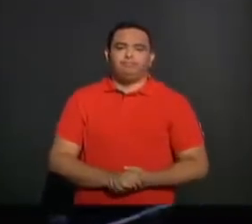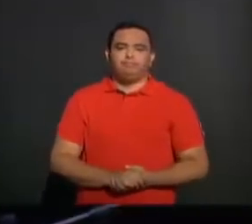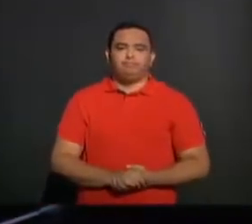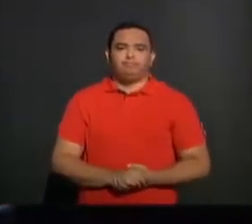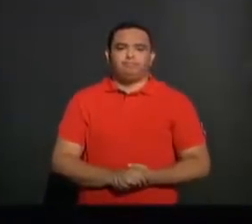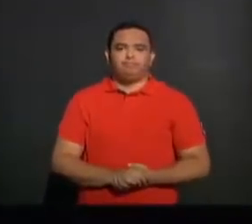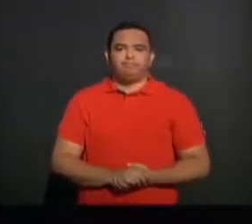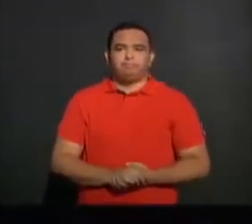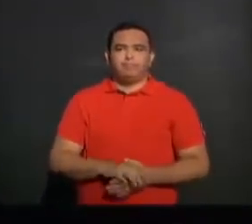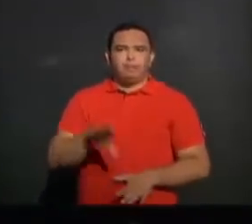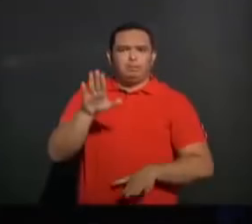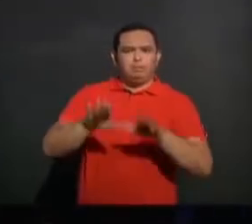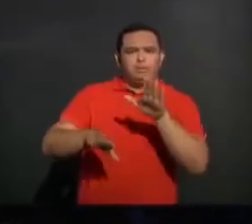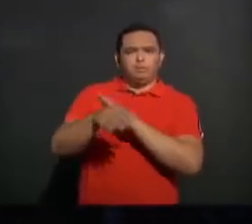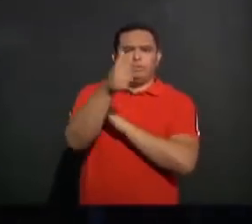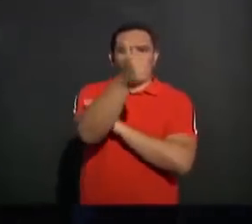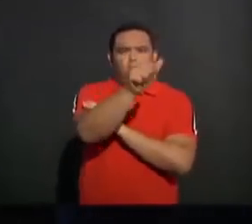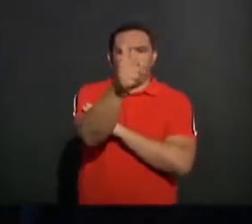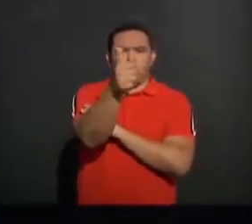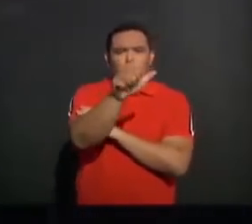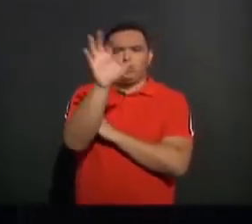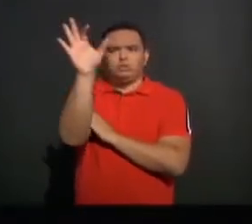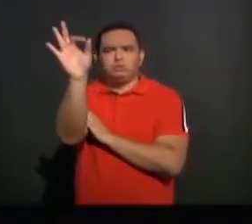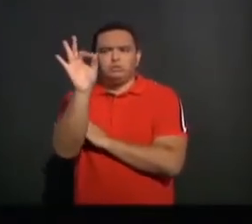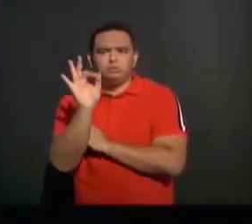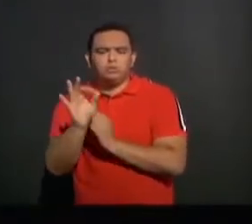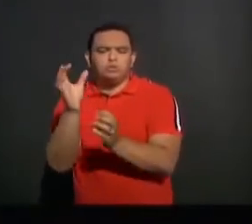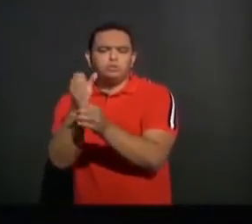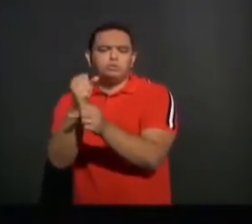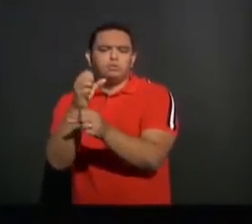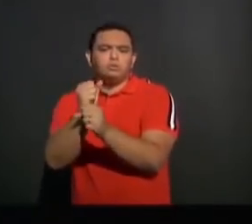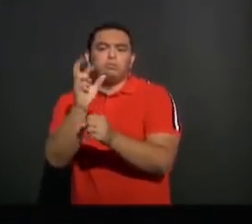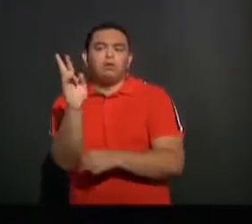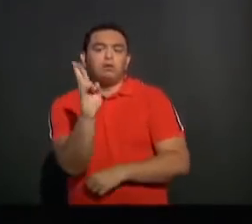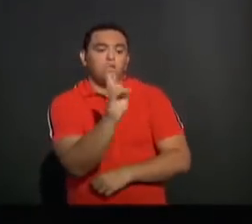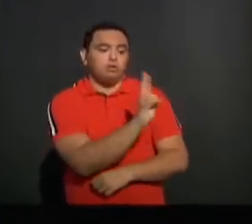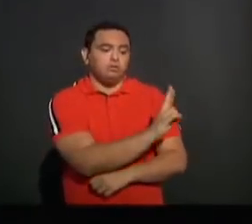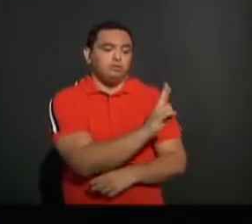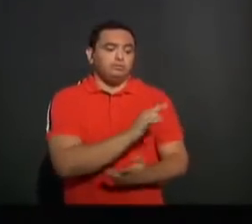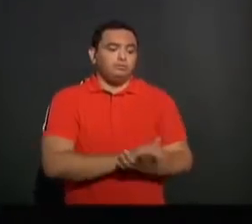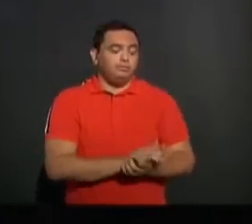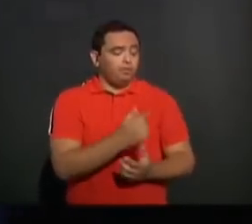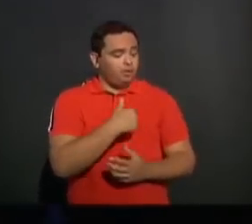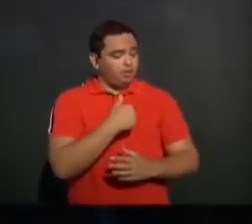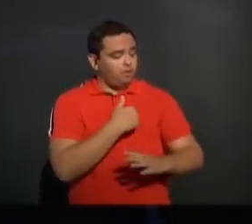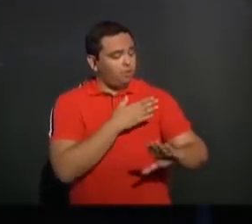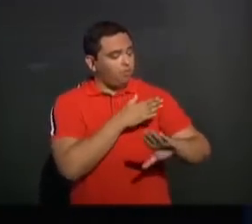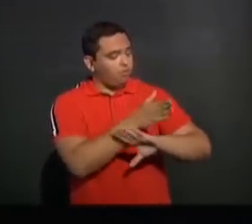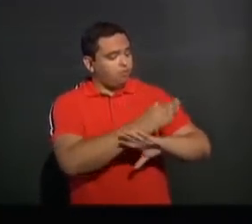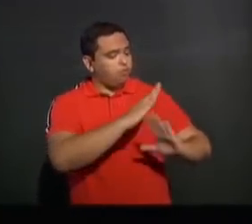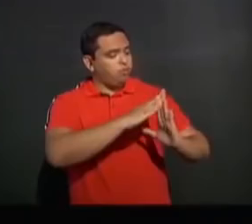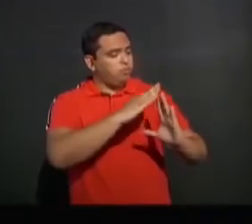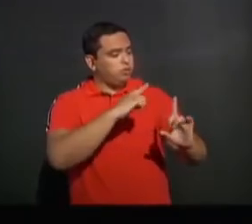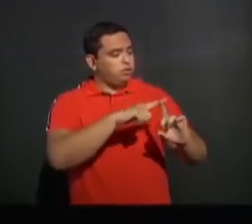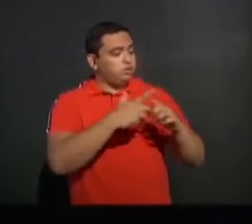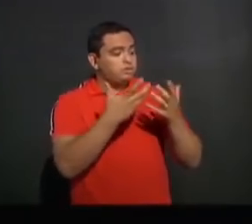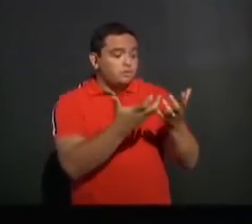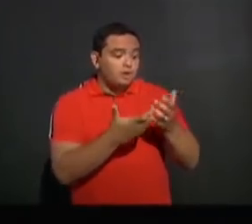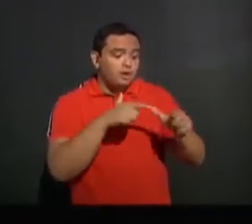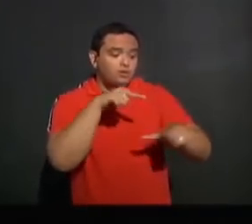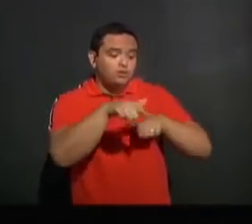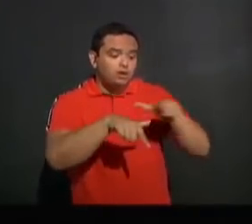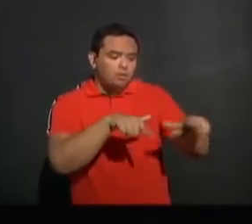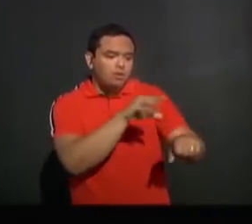E 11 a 12%, mais ou menos, disseram: eu estou na igreja para trabalhar,